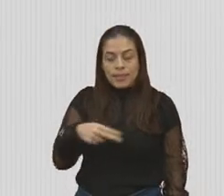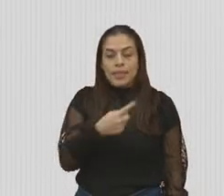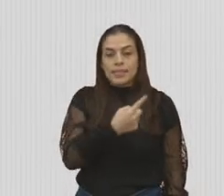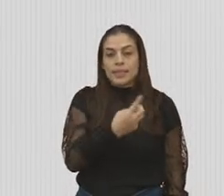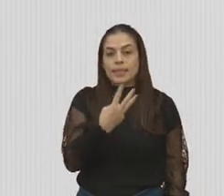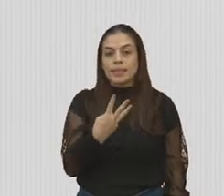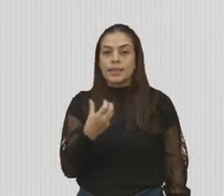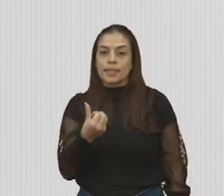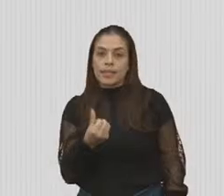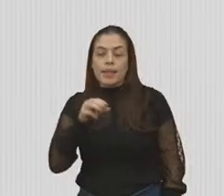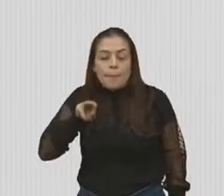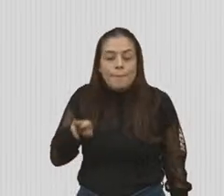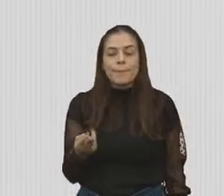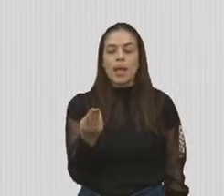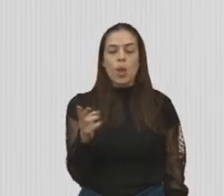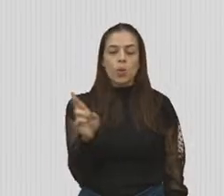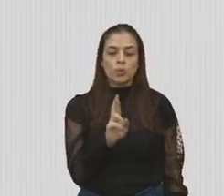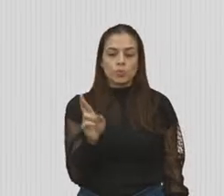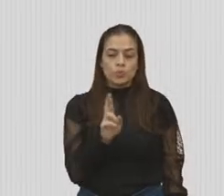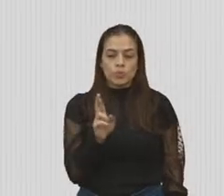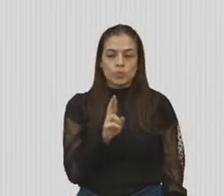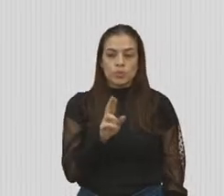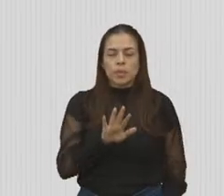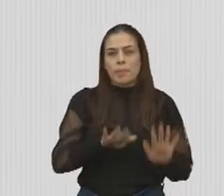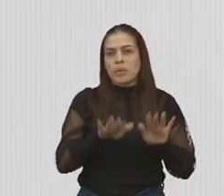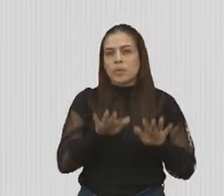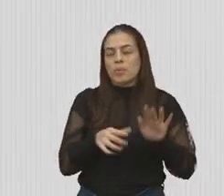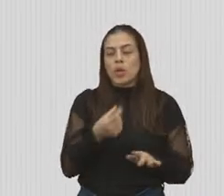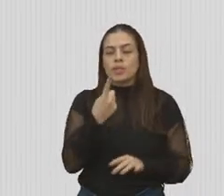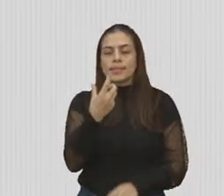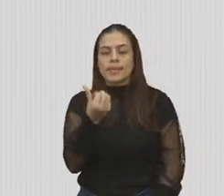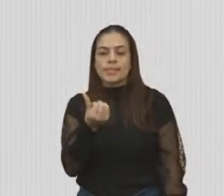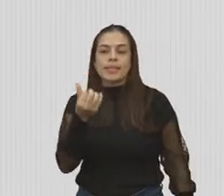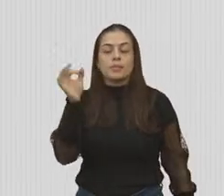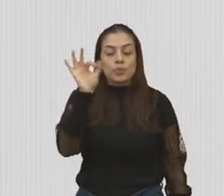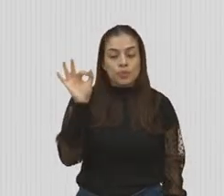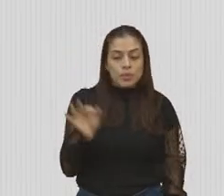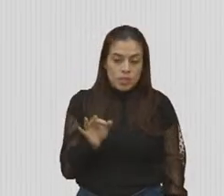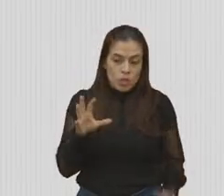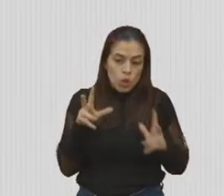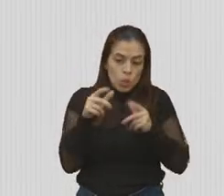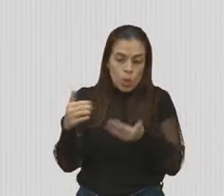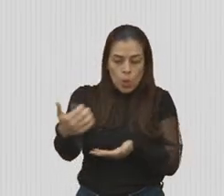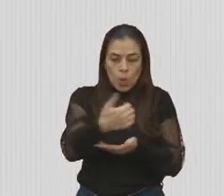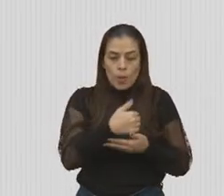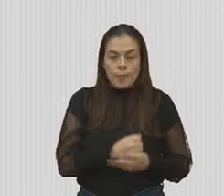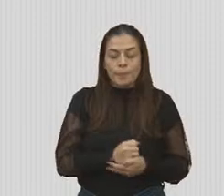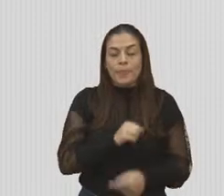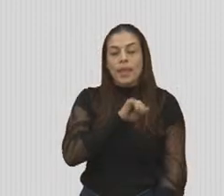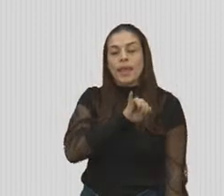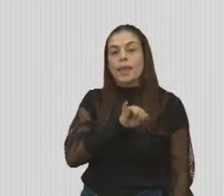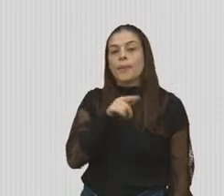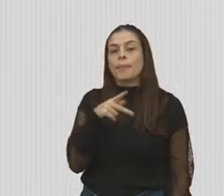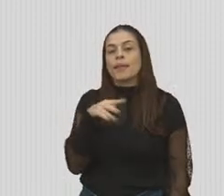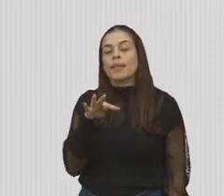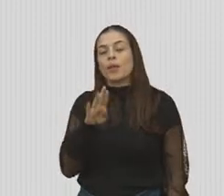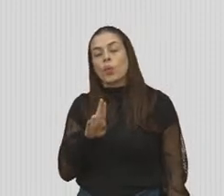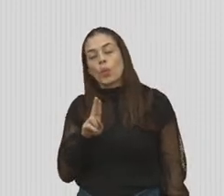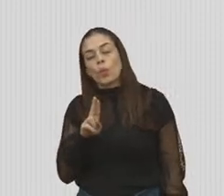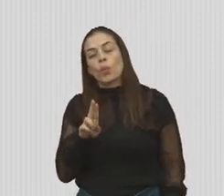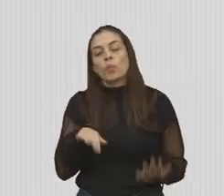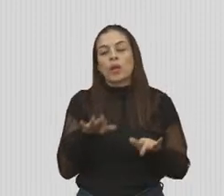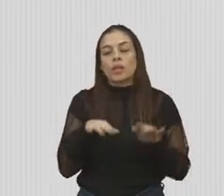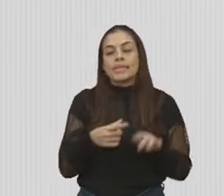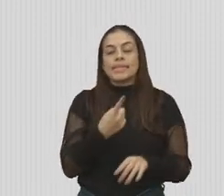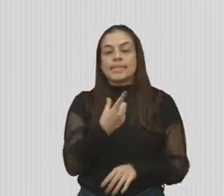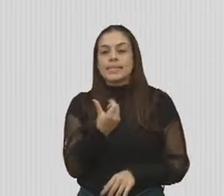milhões previsto, em torno de 16% da receita total. O IPTU, em torno de 66 milhões previsto, em torno